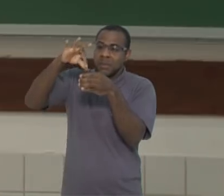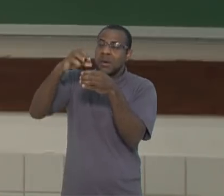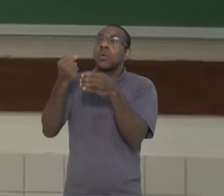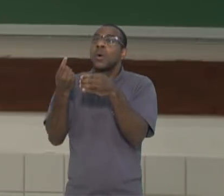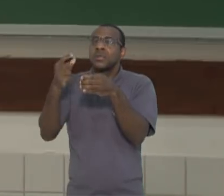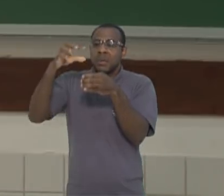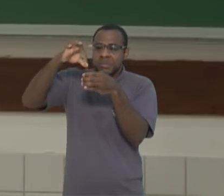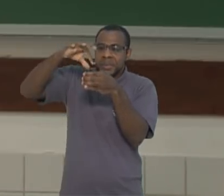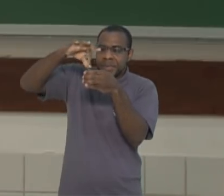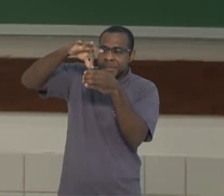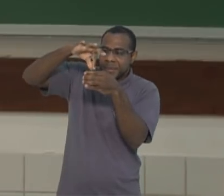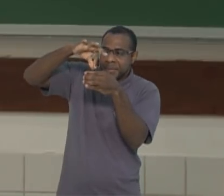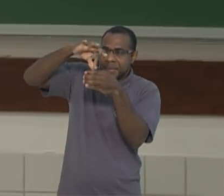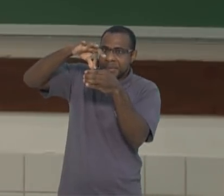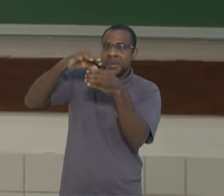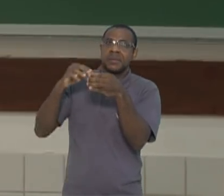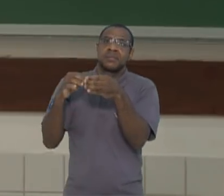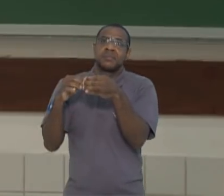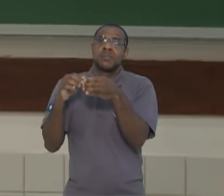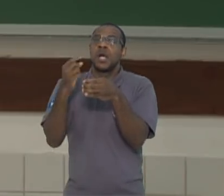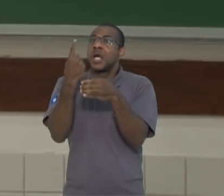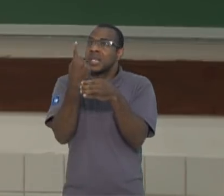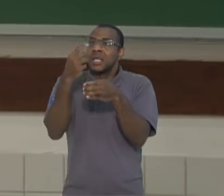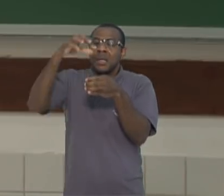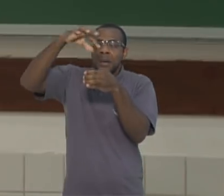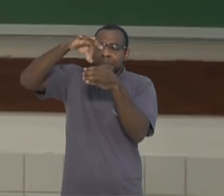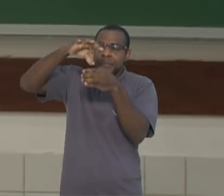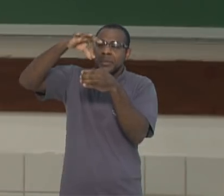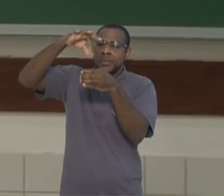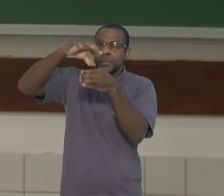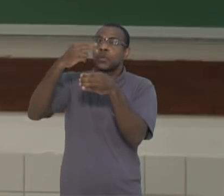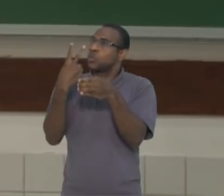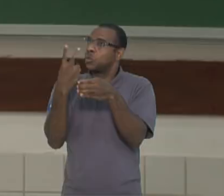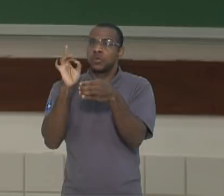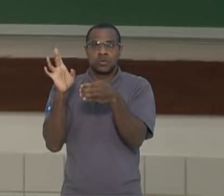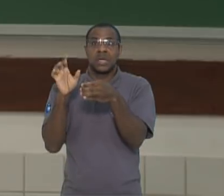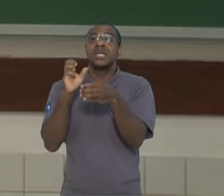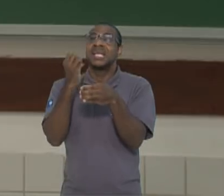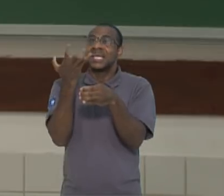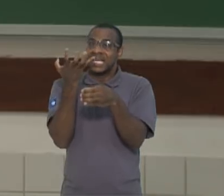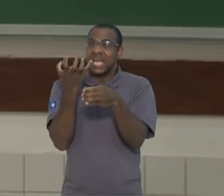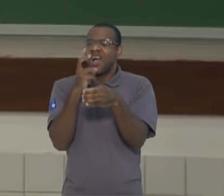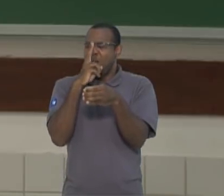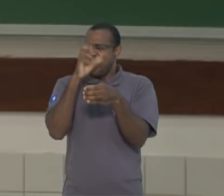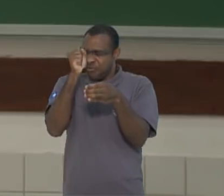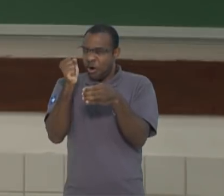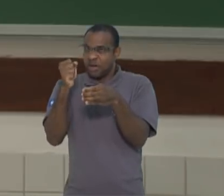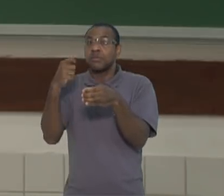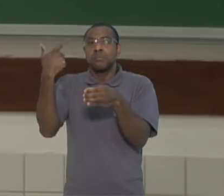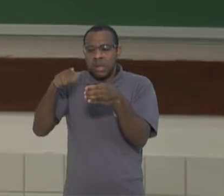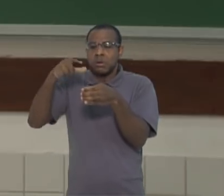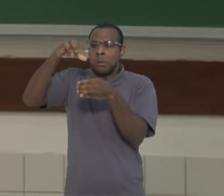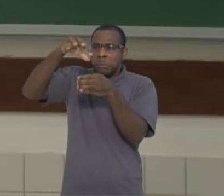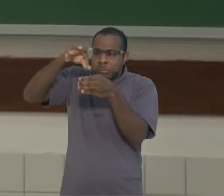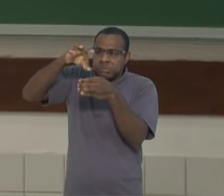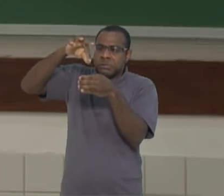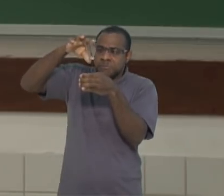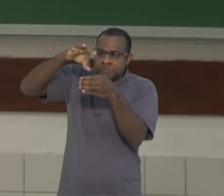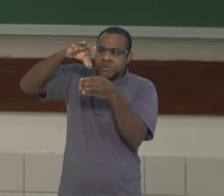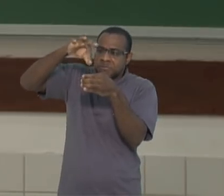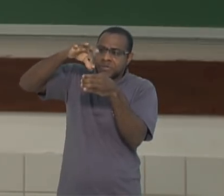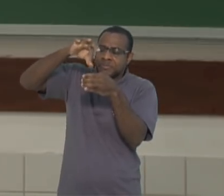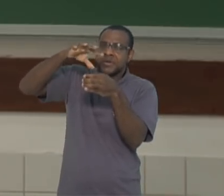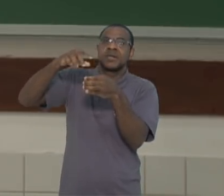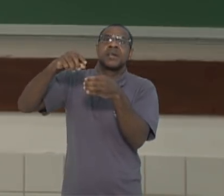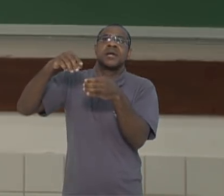quer uma cor clarinha, coloca umas 2, 3 gotinhas. Se você quer uma cor mais forte, coloca mais e vai testando, misturando para ver o tom